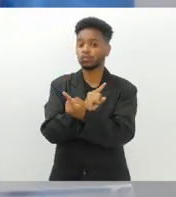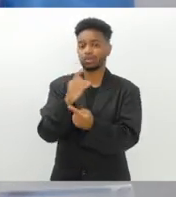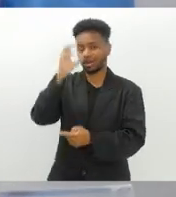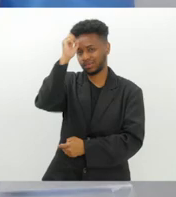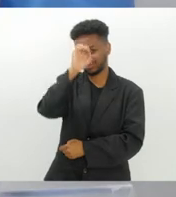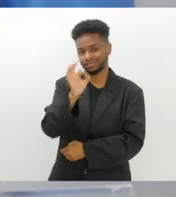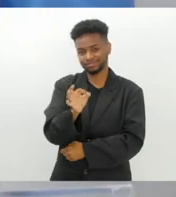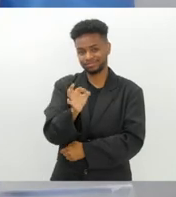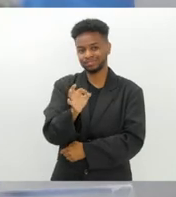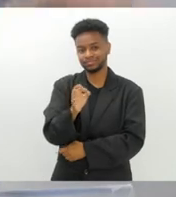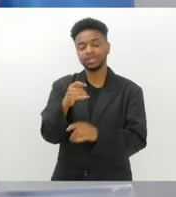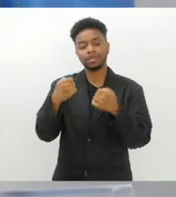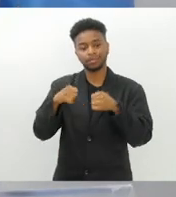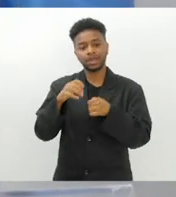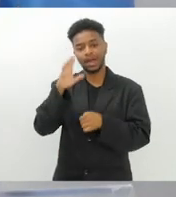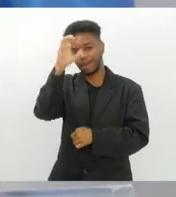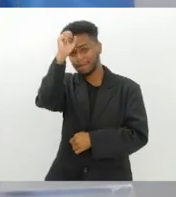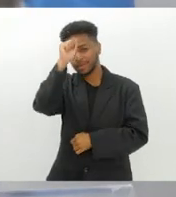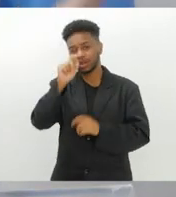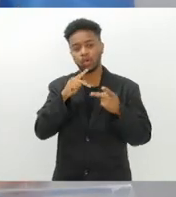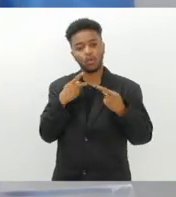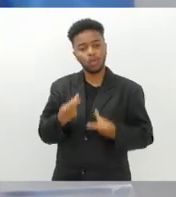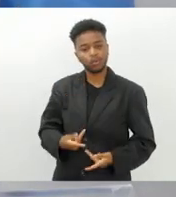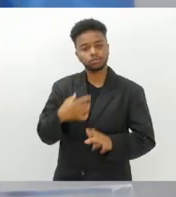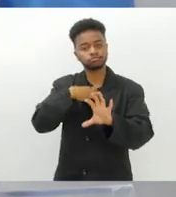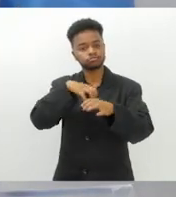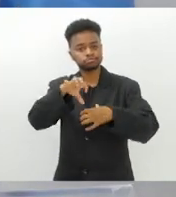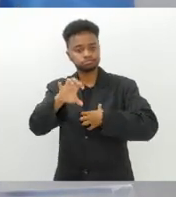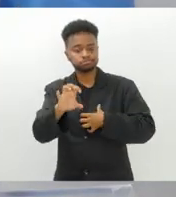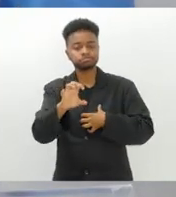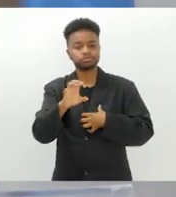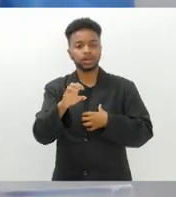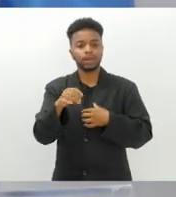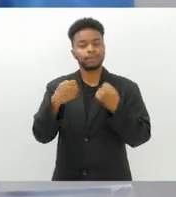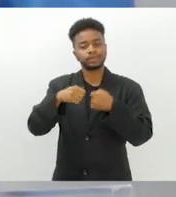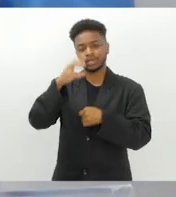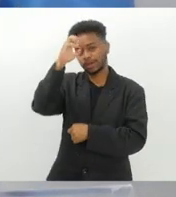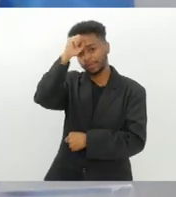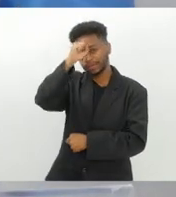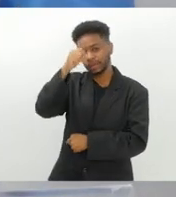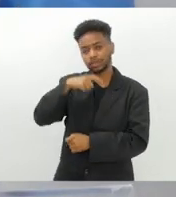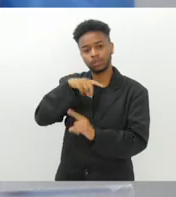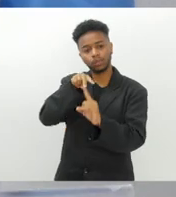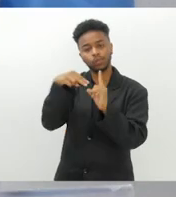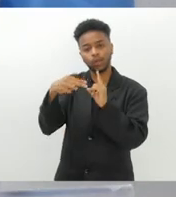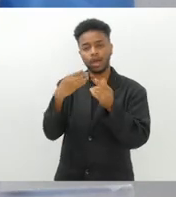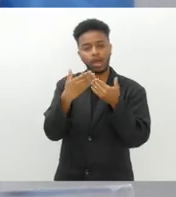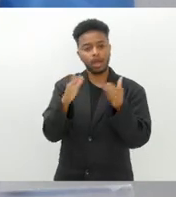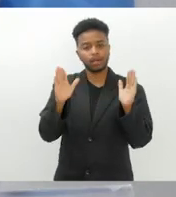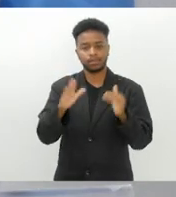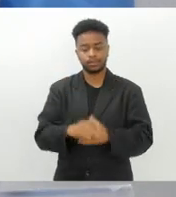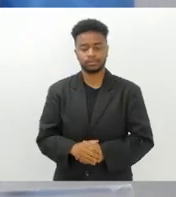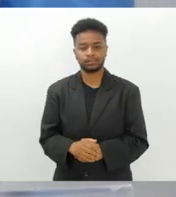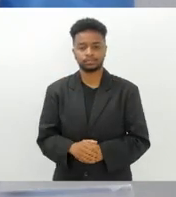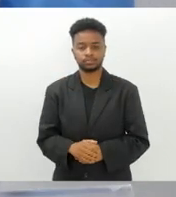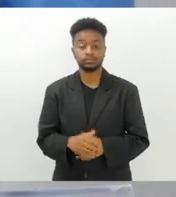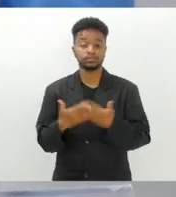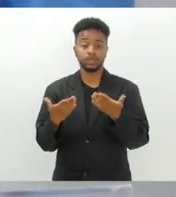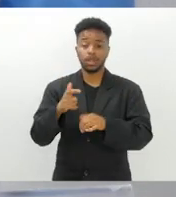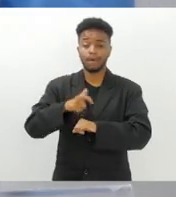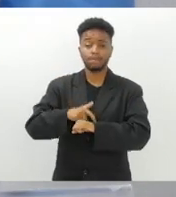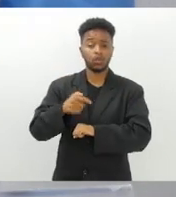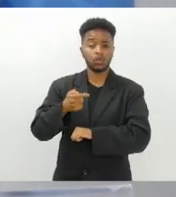né? A ser humanista, a ser solidário, né? A ter uma concepção ampla. Recentemente, nós